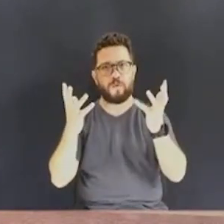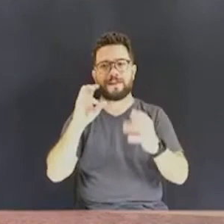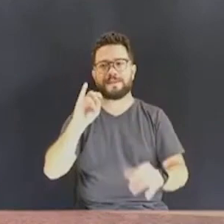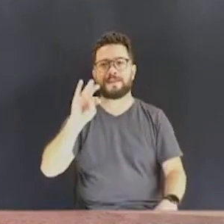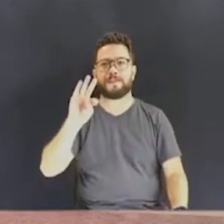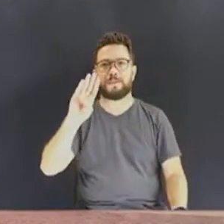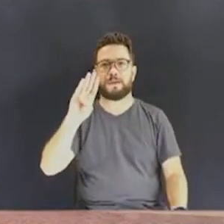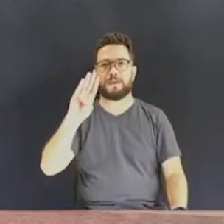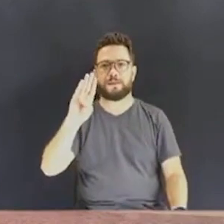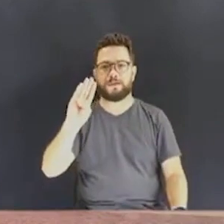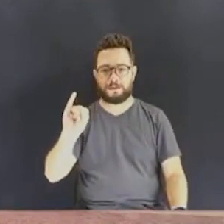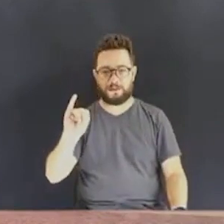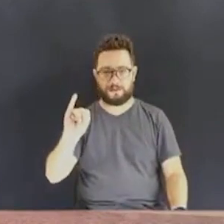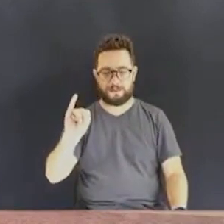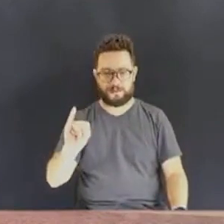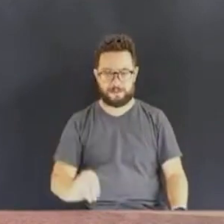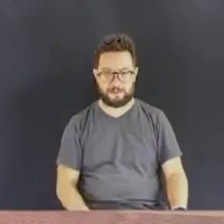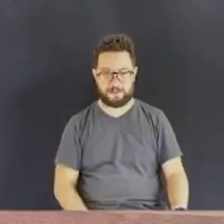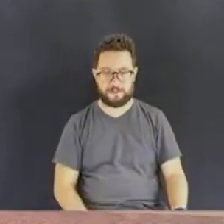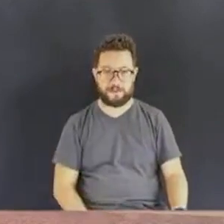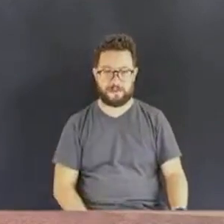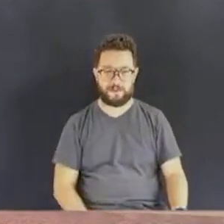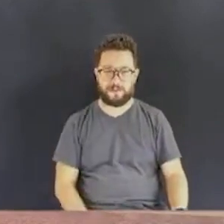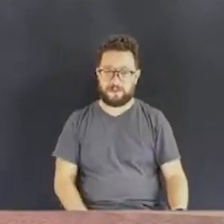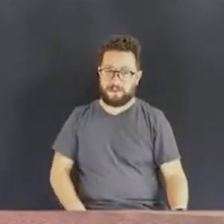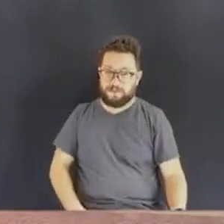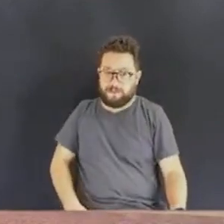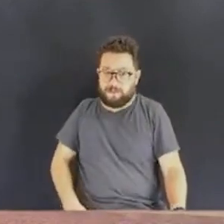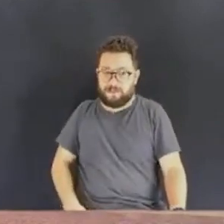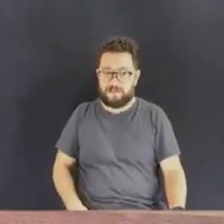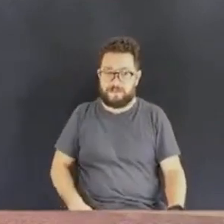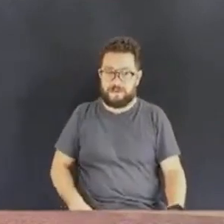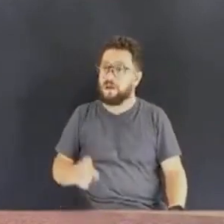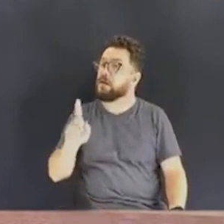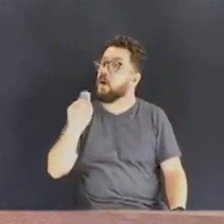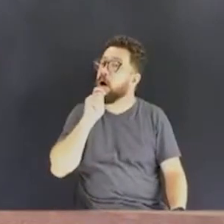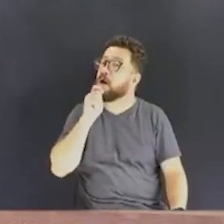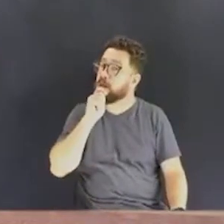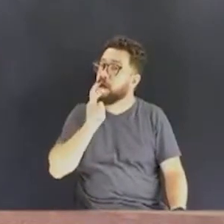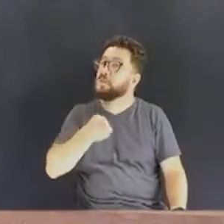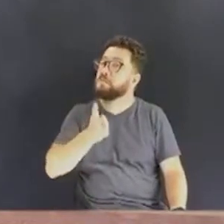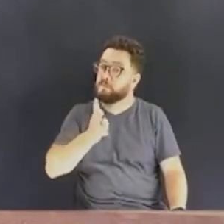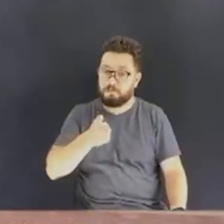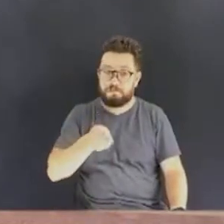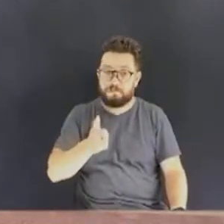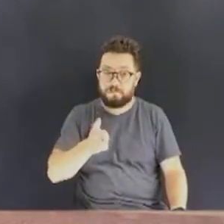Está em vigência ainda, secretário? Está em vigência? Está em vigência, e a gente quer que o objetivo é que